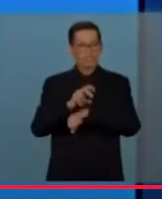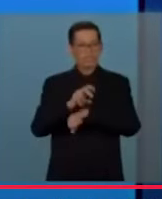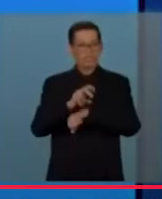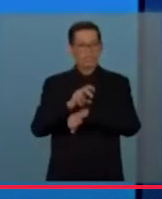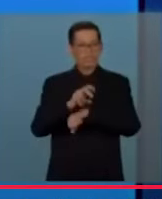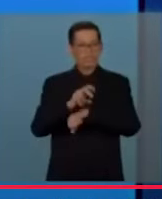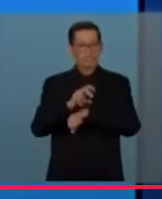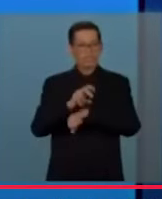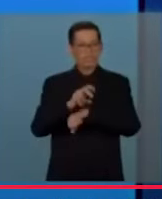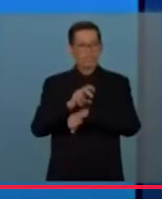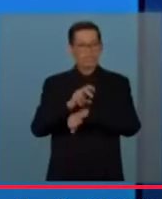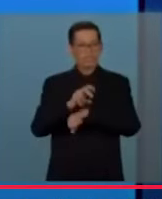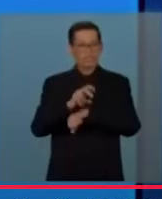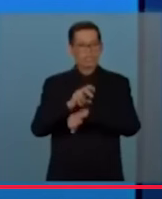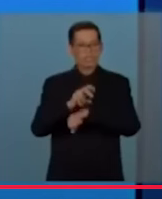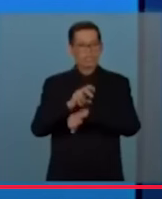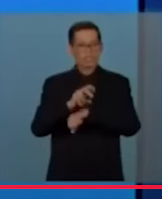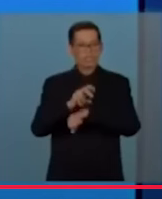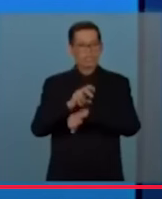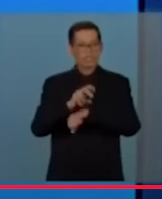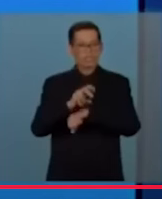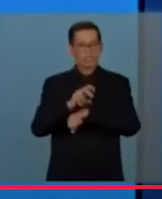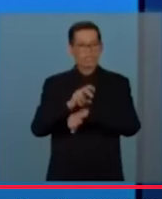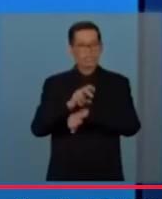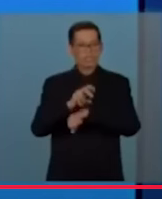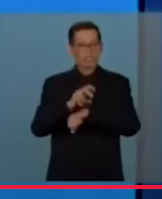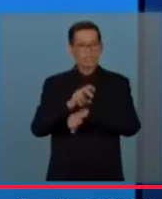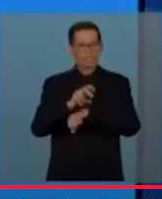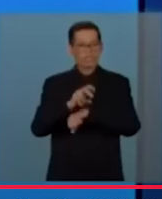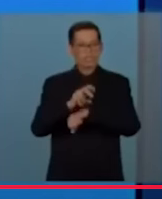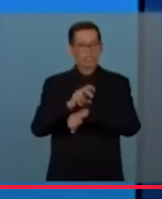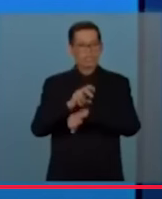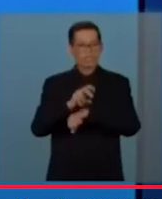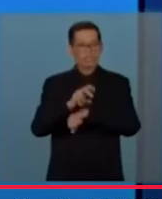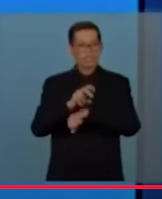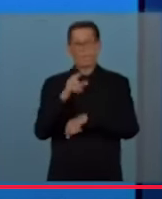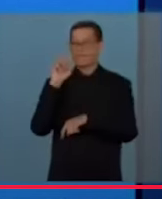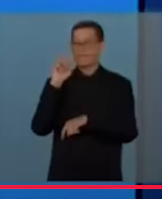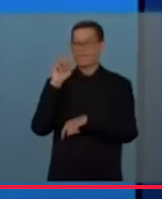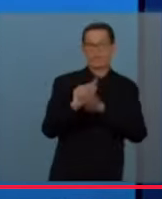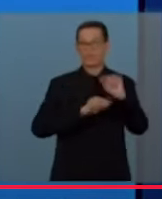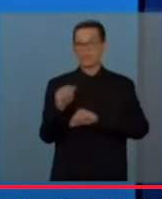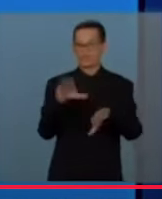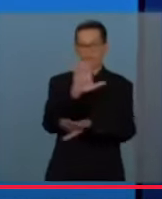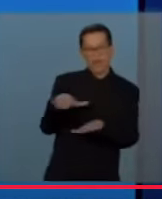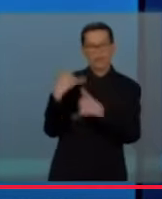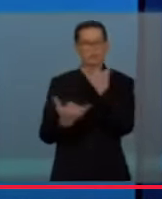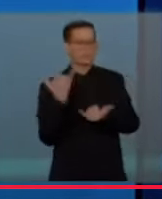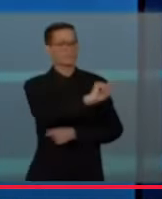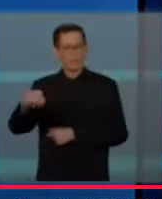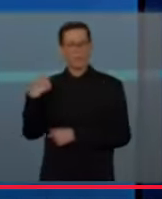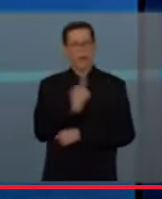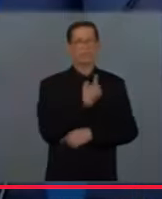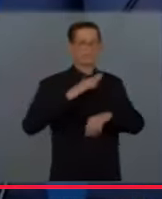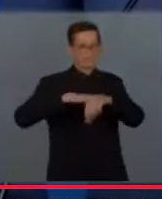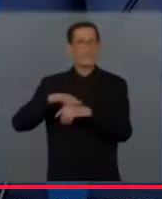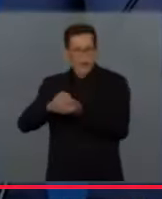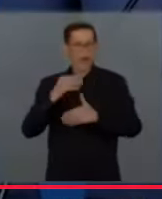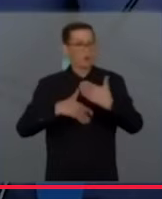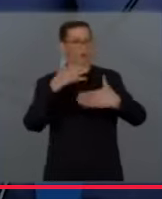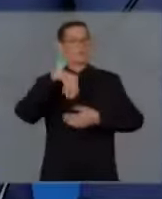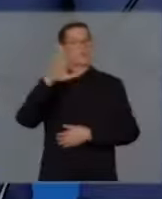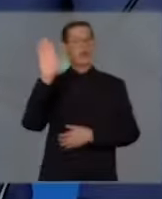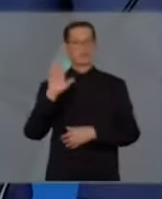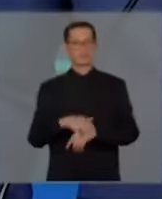crianças brincando é brincadeira viu é brincadeira viu Ô Ricardo Nunes trabalho pela frente mas estamos avançando e vamos continuar avançando comentário do candidato